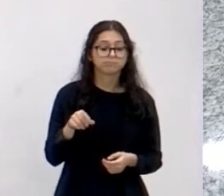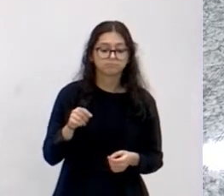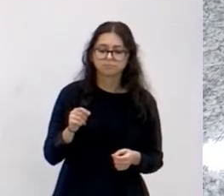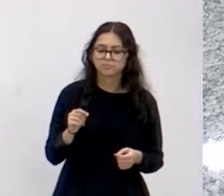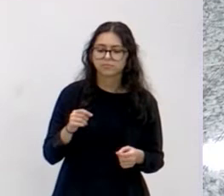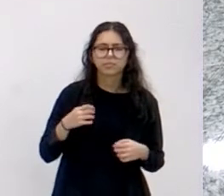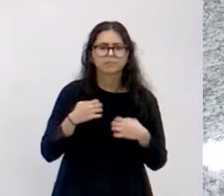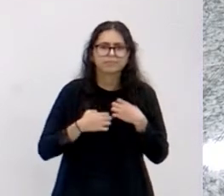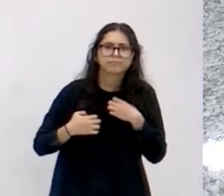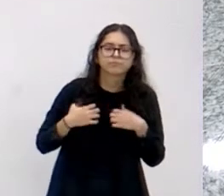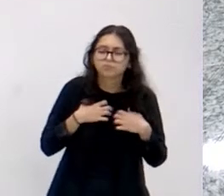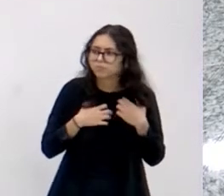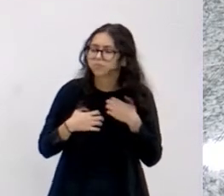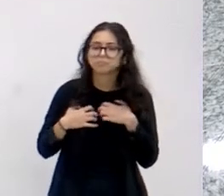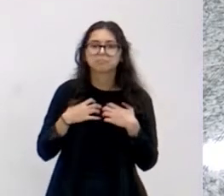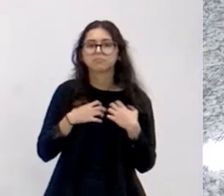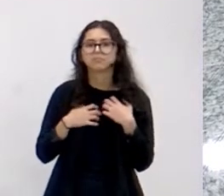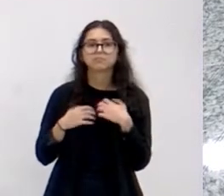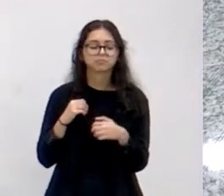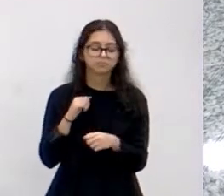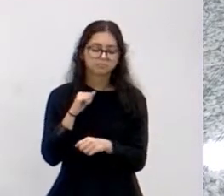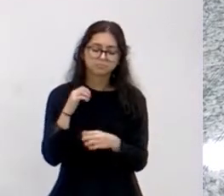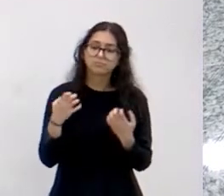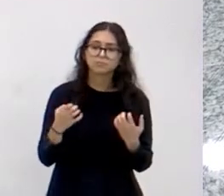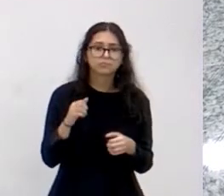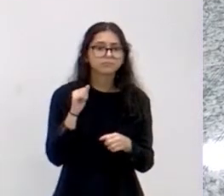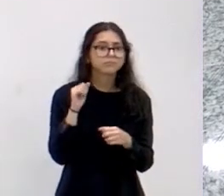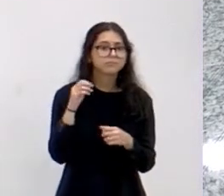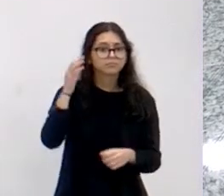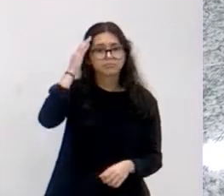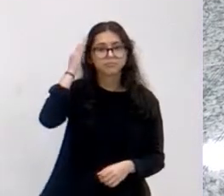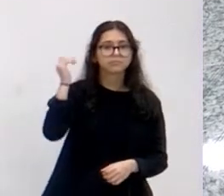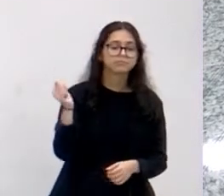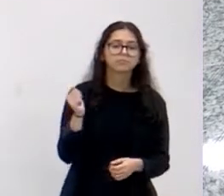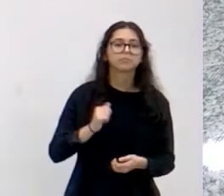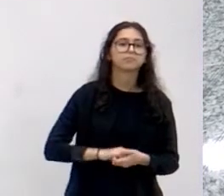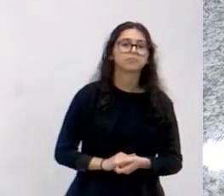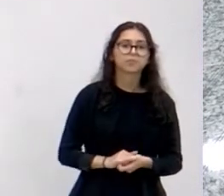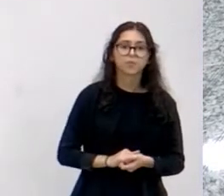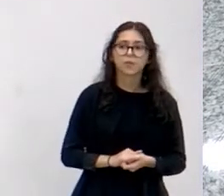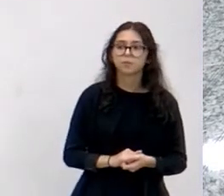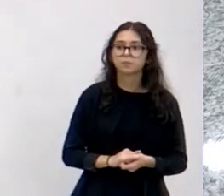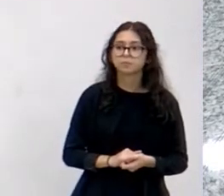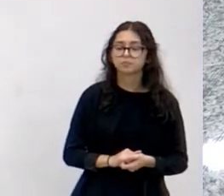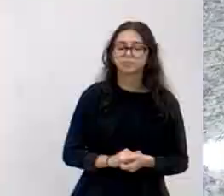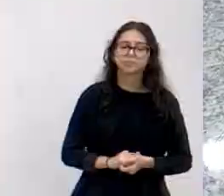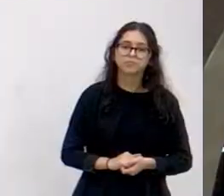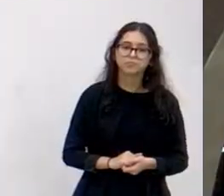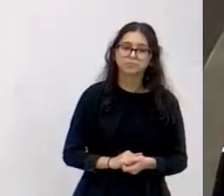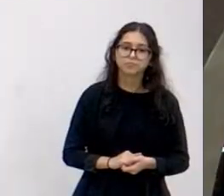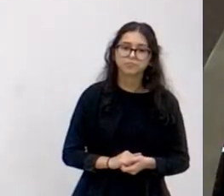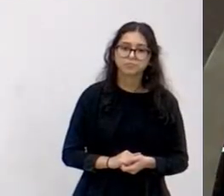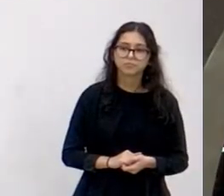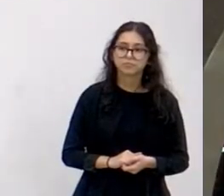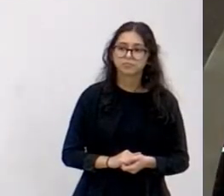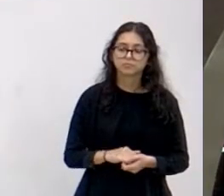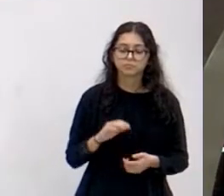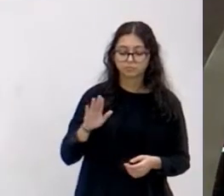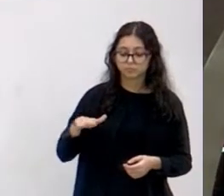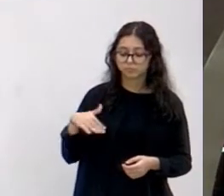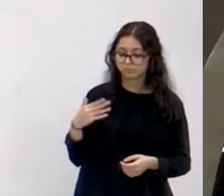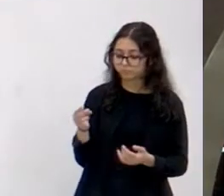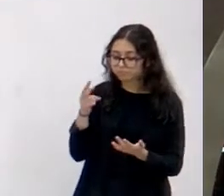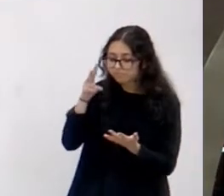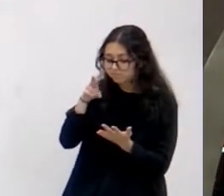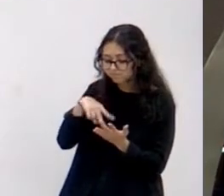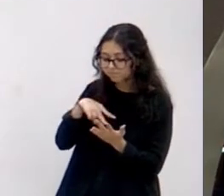em claro naquela expectativa naquela tortura pela curiosidade Por que você quer saber eu quando leio esse